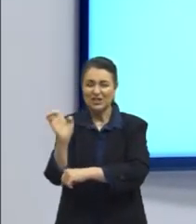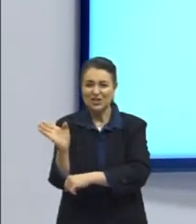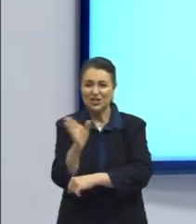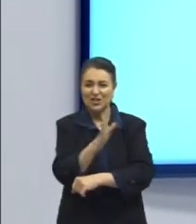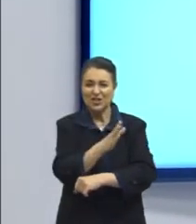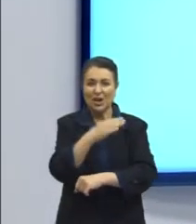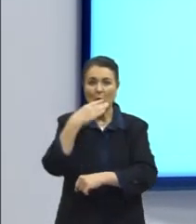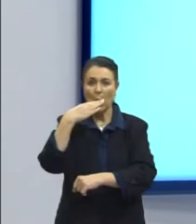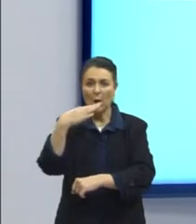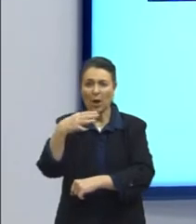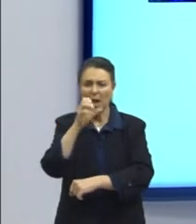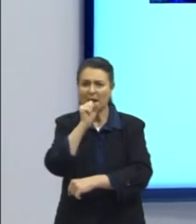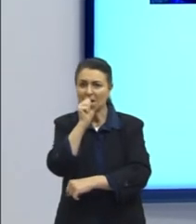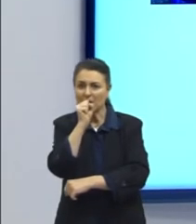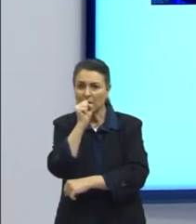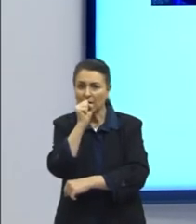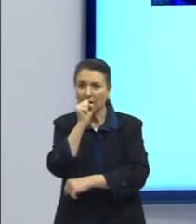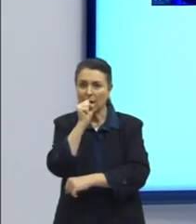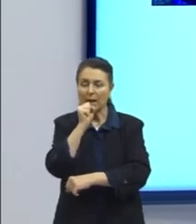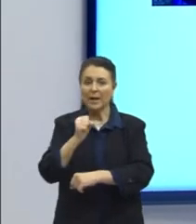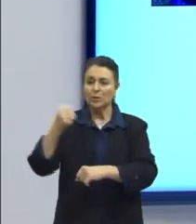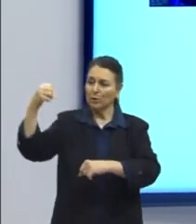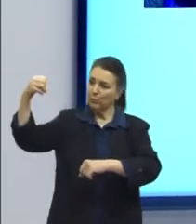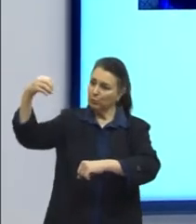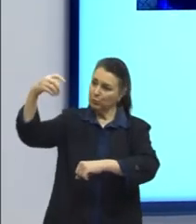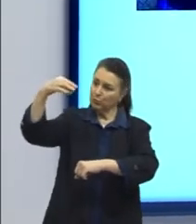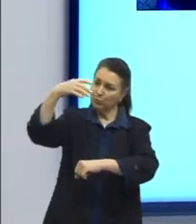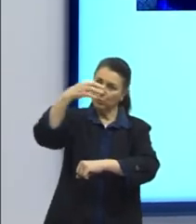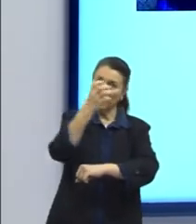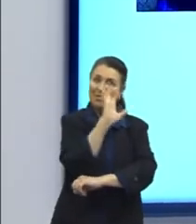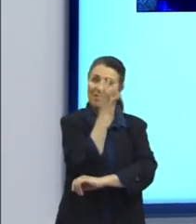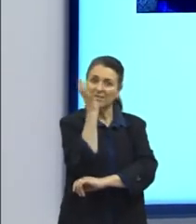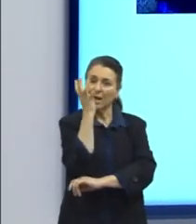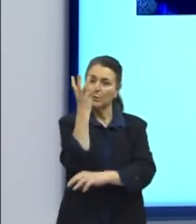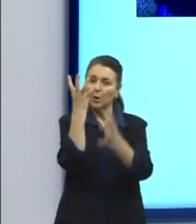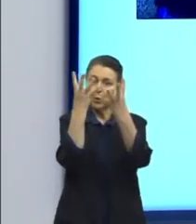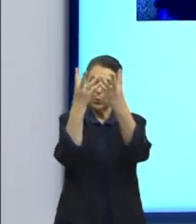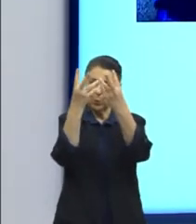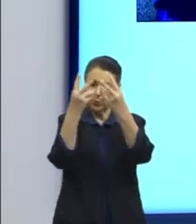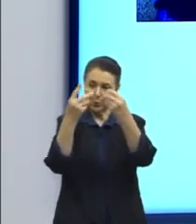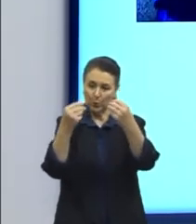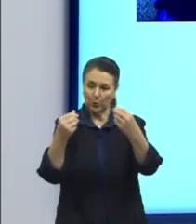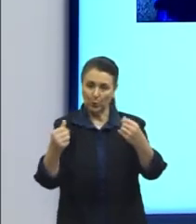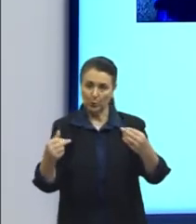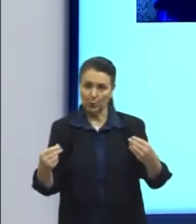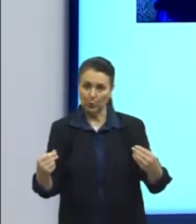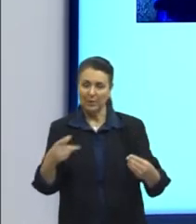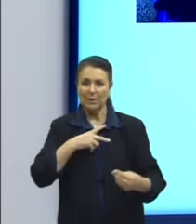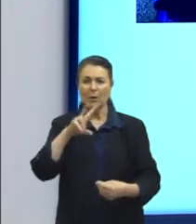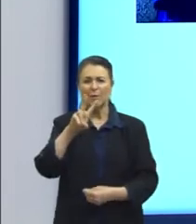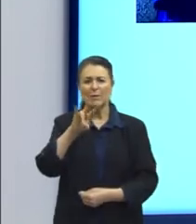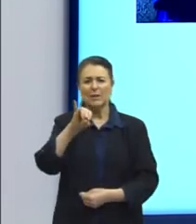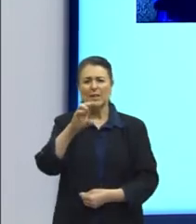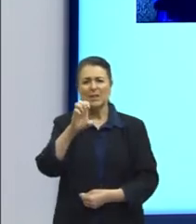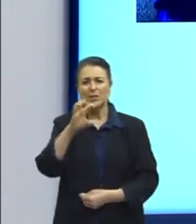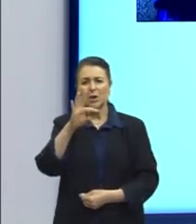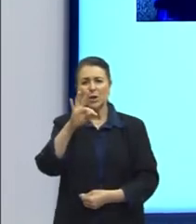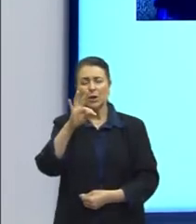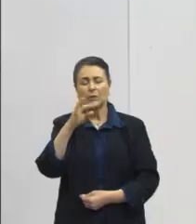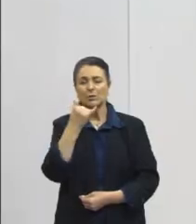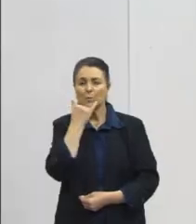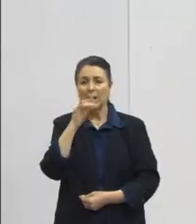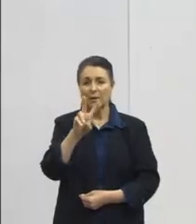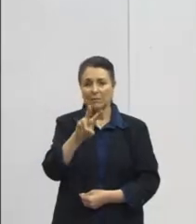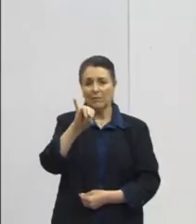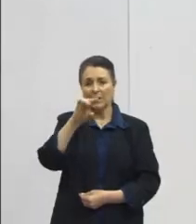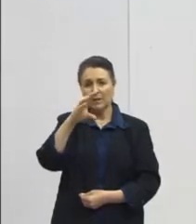destruir a selva né esses guerreiros vietnamitas que são chamados de vietcongs até Dizem que o Vet Kong é um termo pejorativo né mas